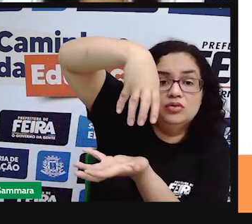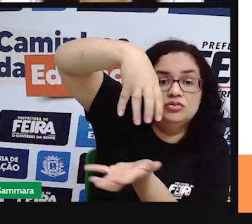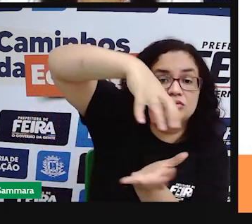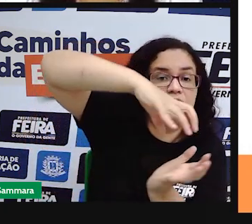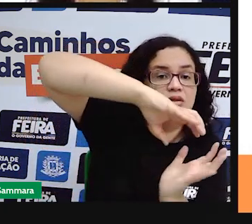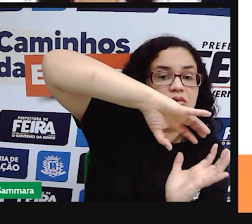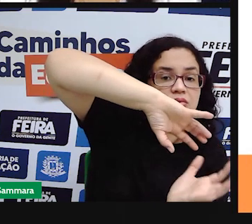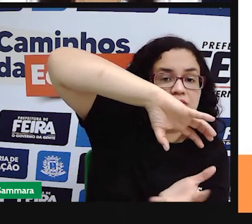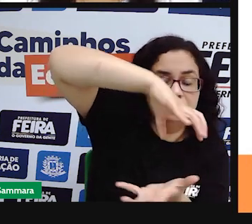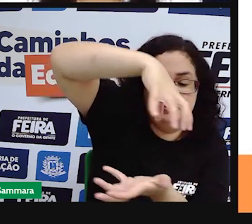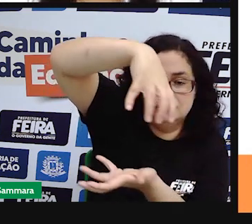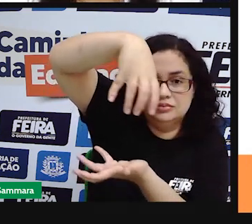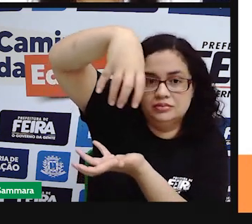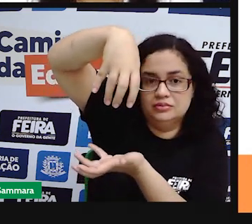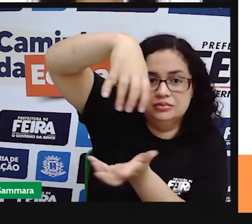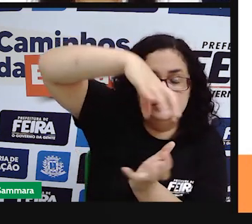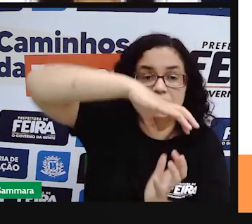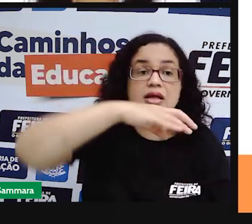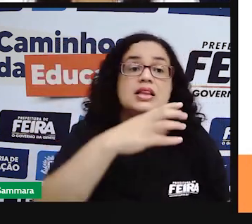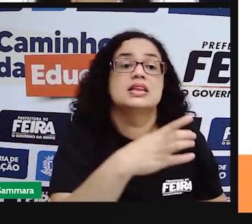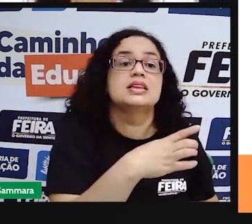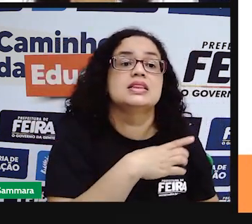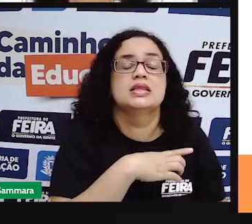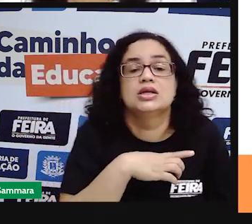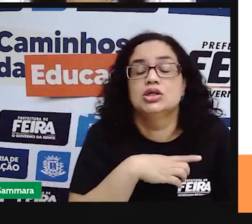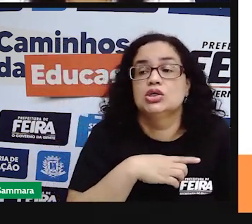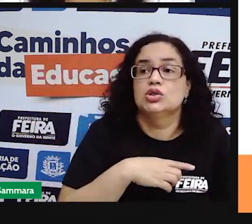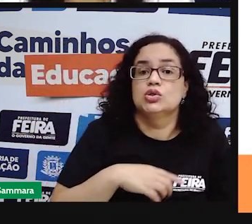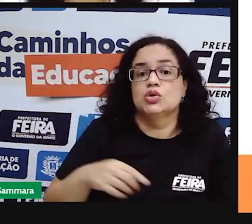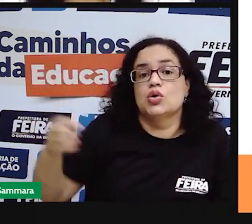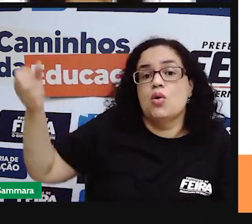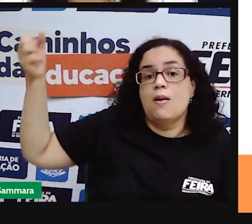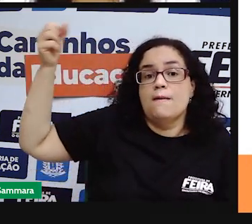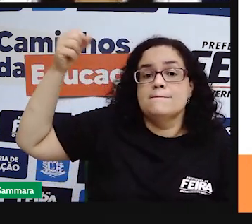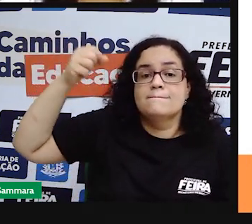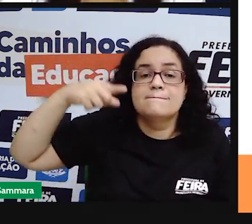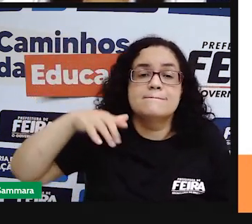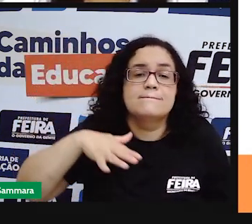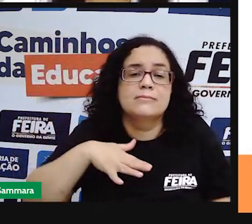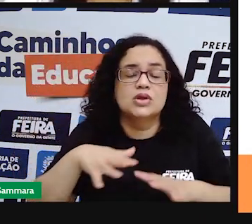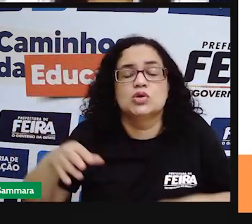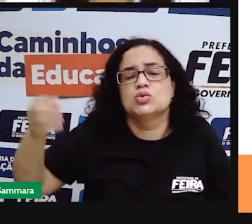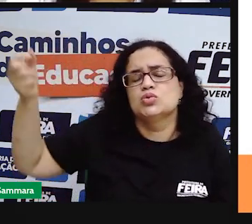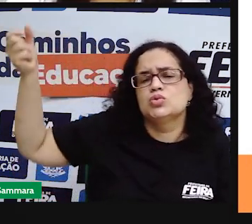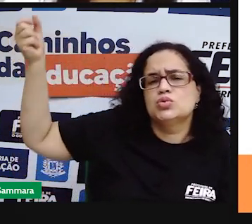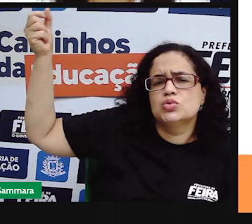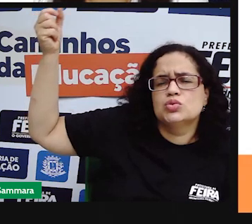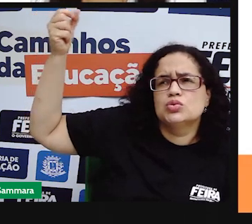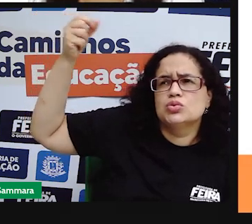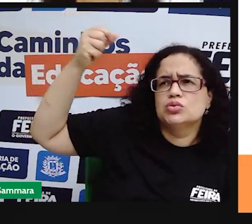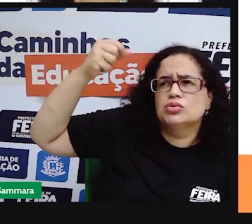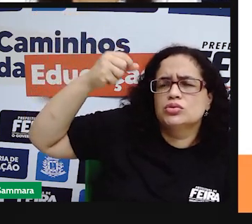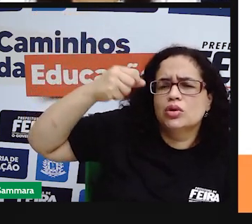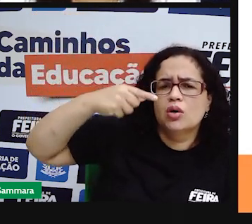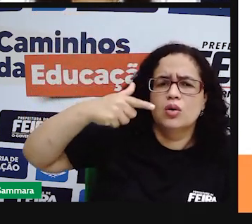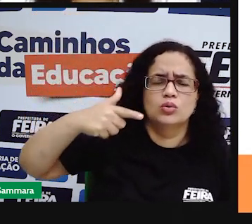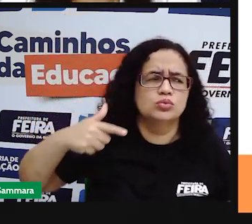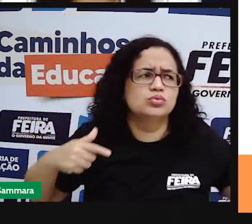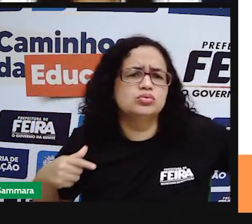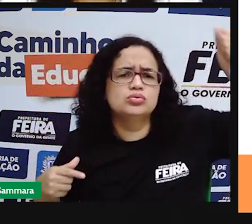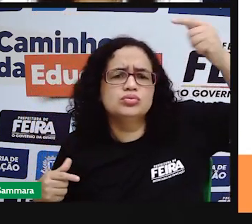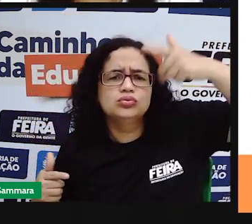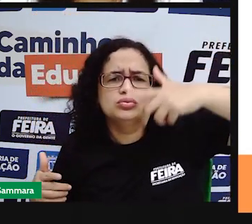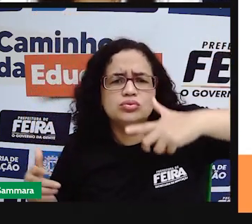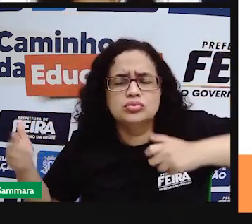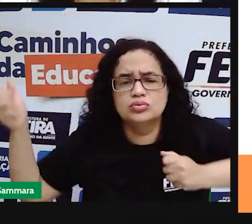a impressão que a gente tem que o Sol está se movimentando, que o Sol sai de um lado e que vai para